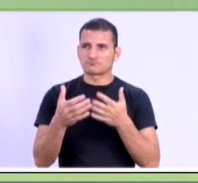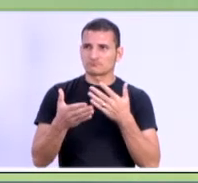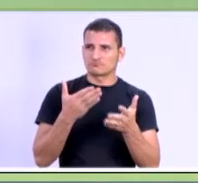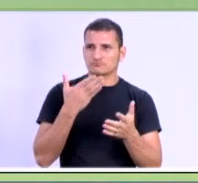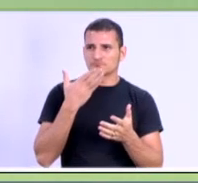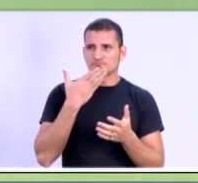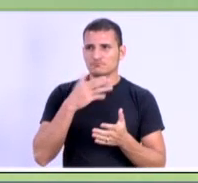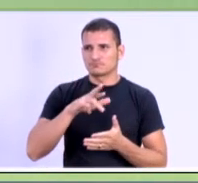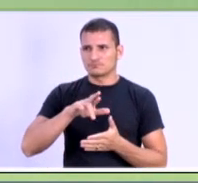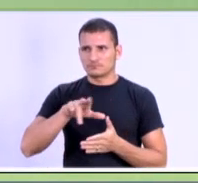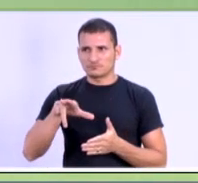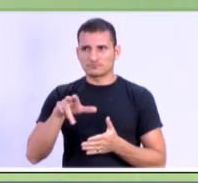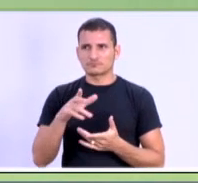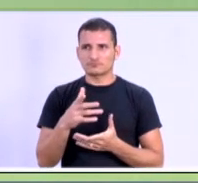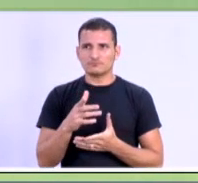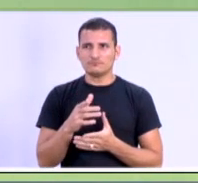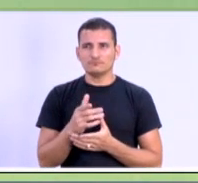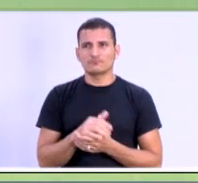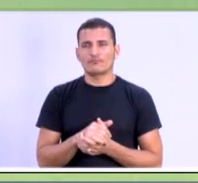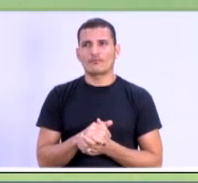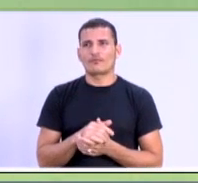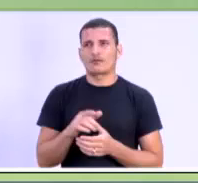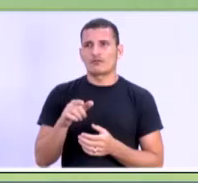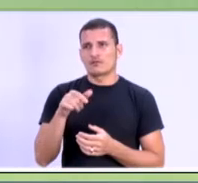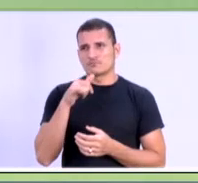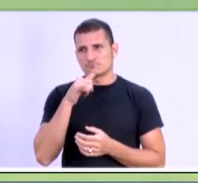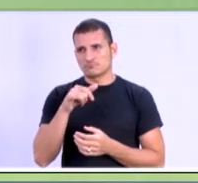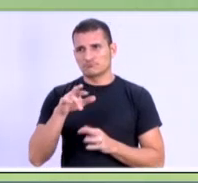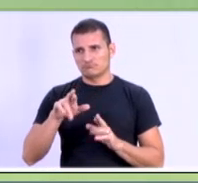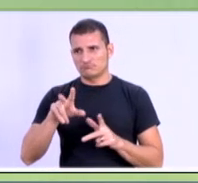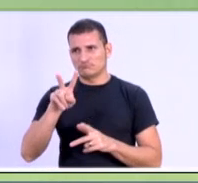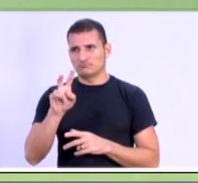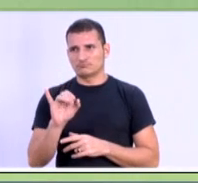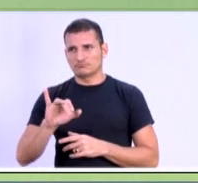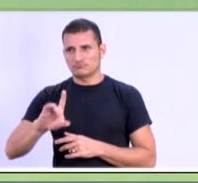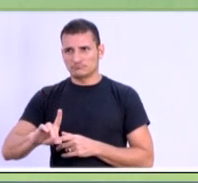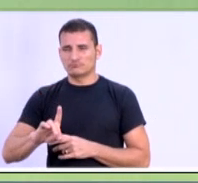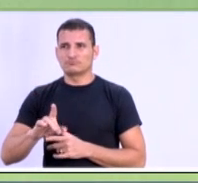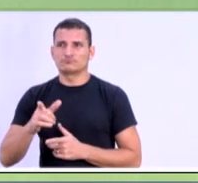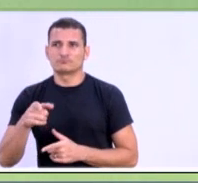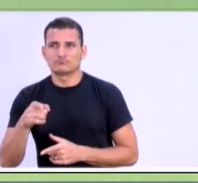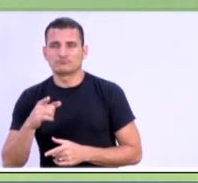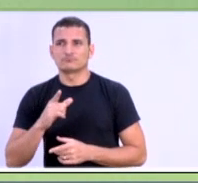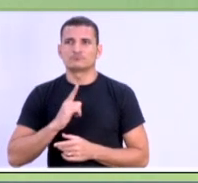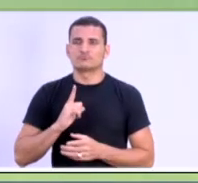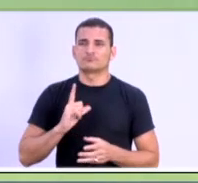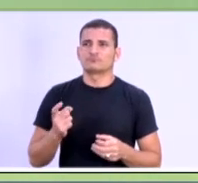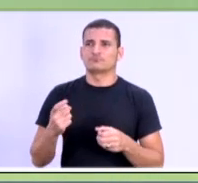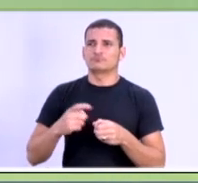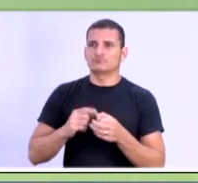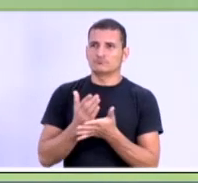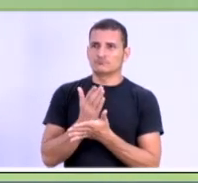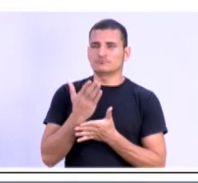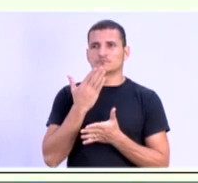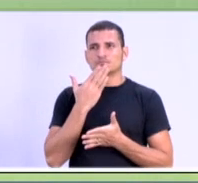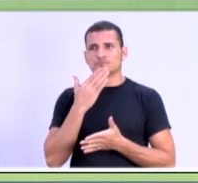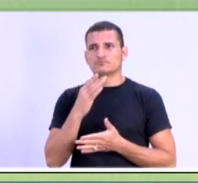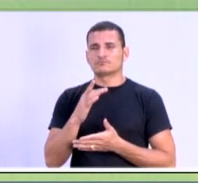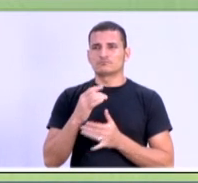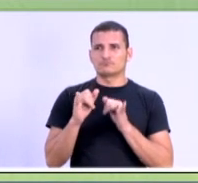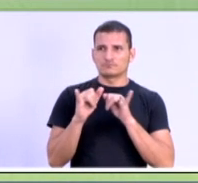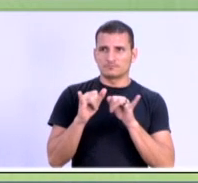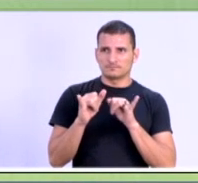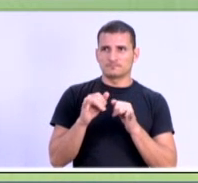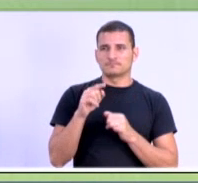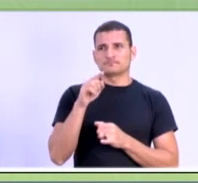tipo, desde que seja diferente de void. Se for diferente de void, quer dizer que eu tenho um retorno de algum tipo de dado. Um exemplo